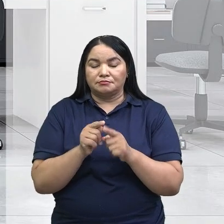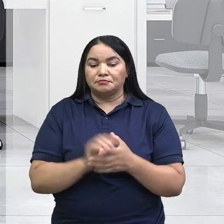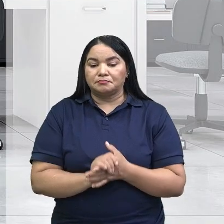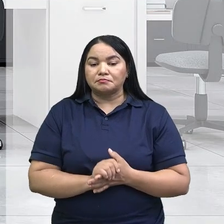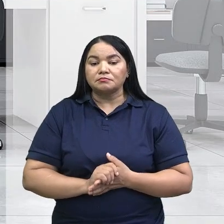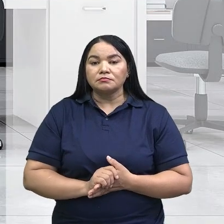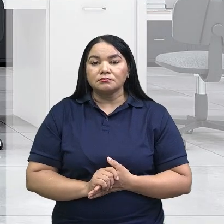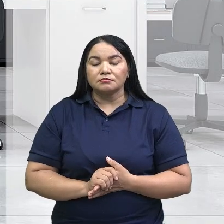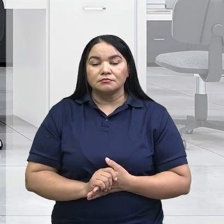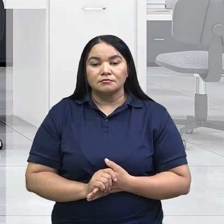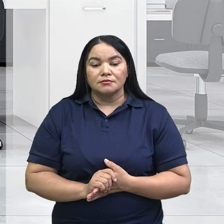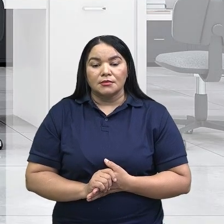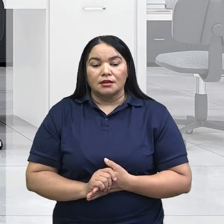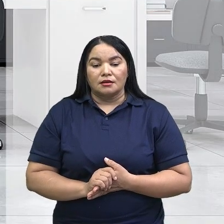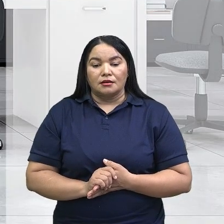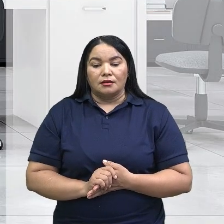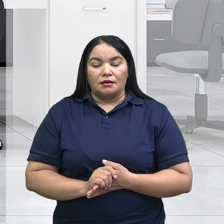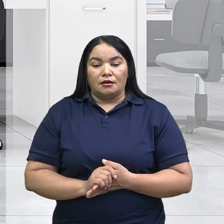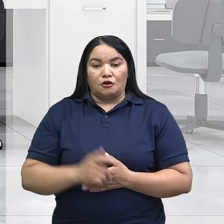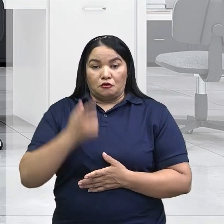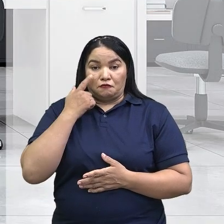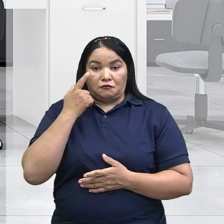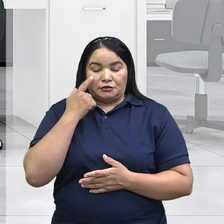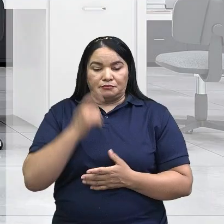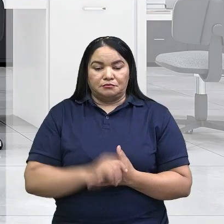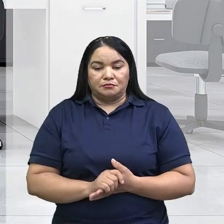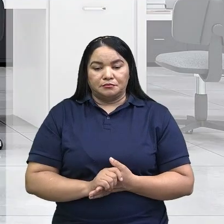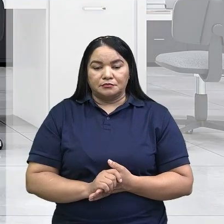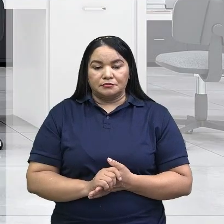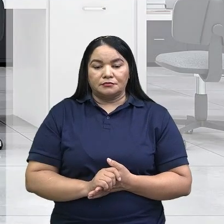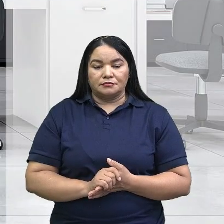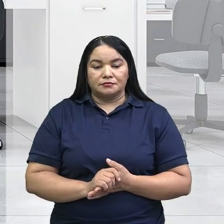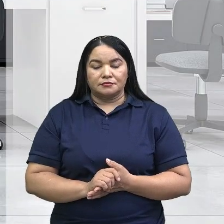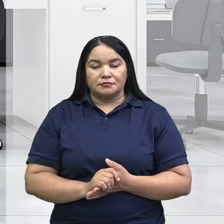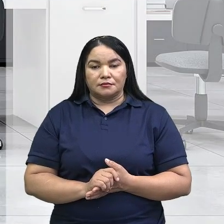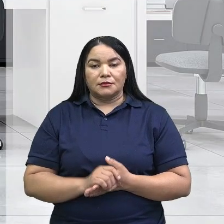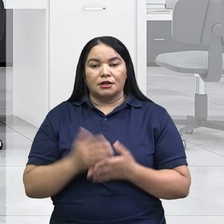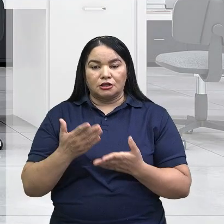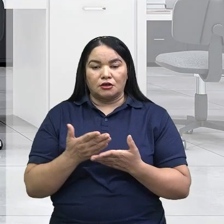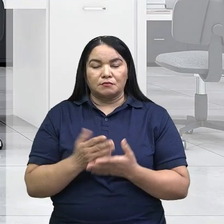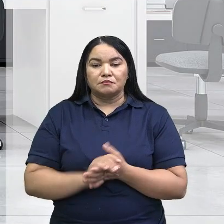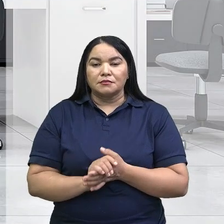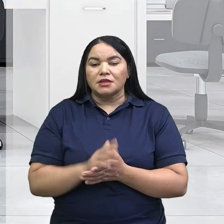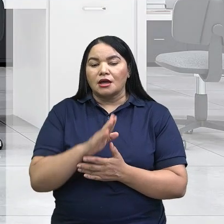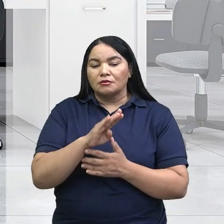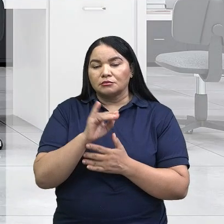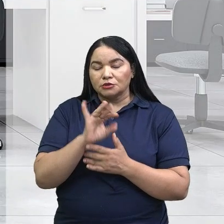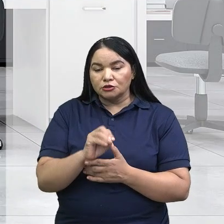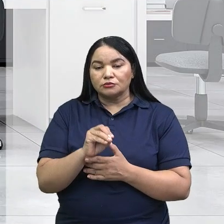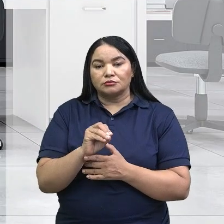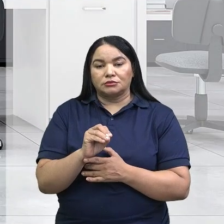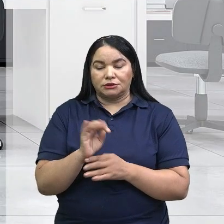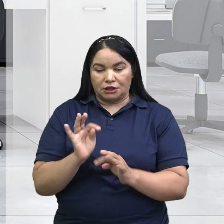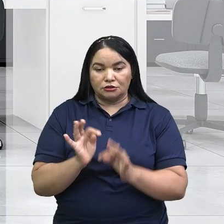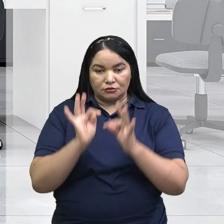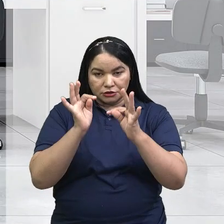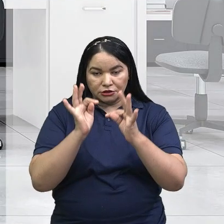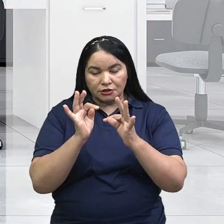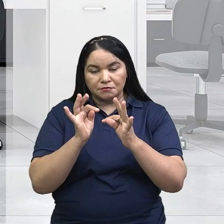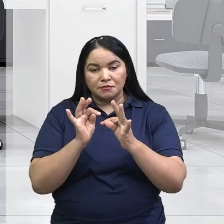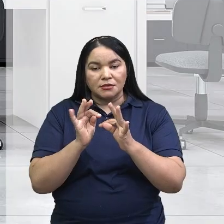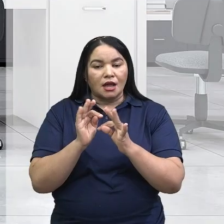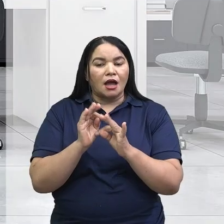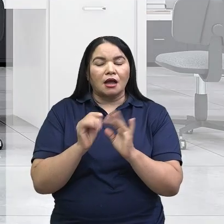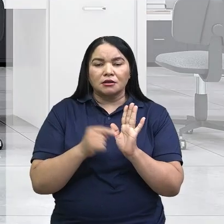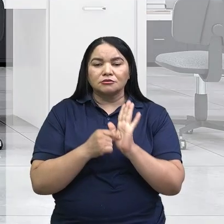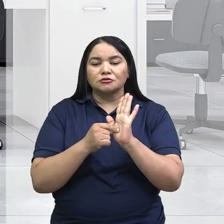observar, certo? Então, olha só, com essas técnicas, né, da biotecnologia, da engenharia genética, já pôde trazer